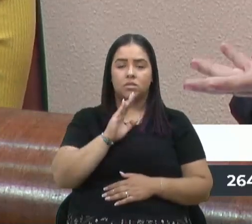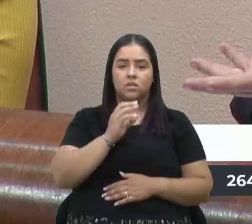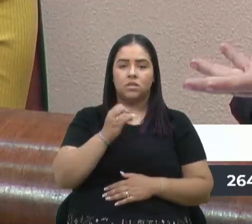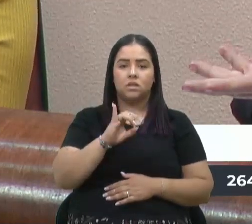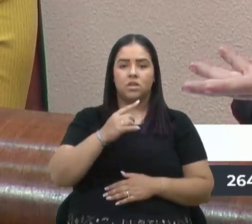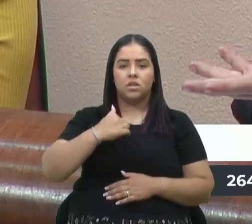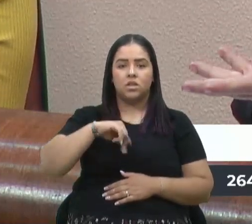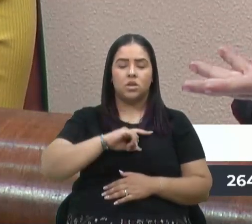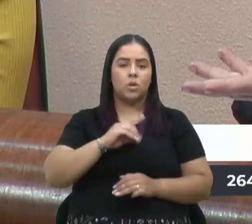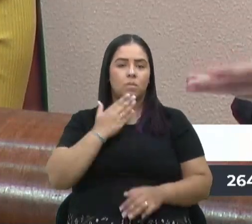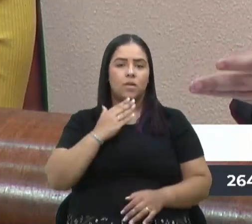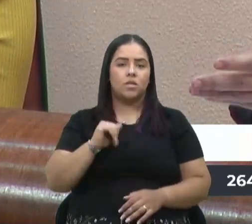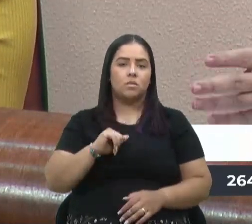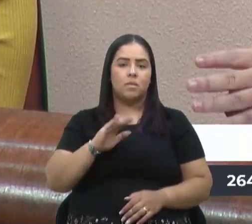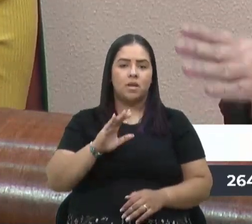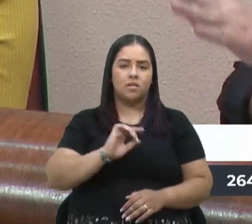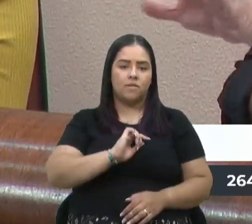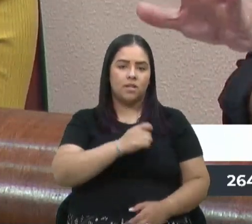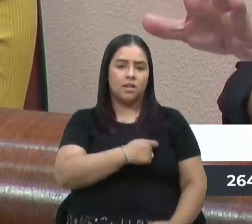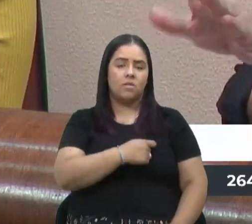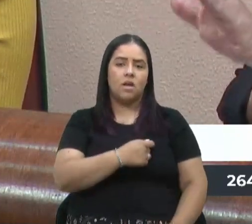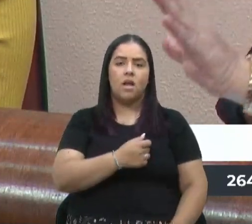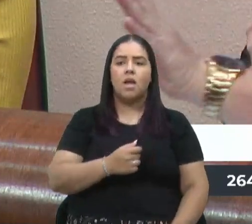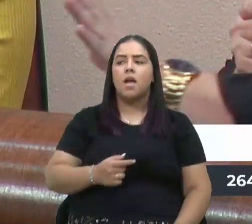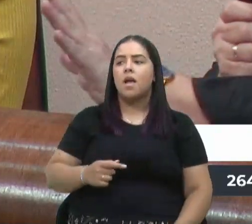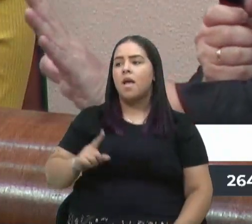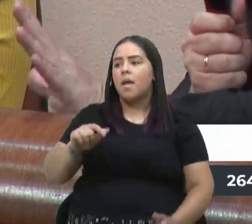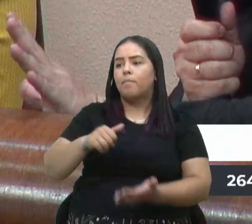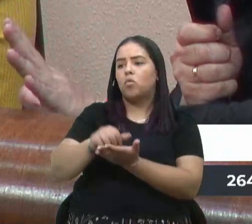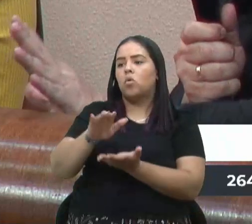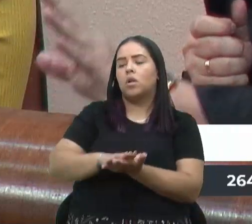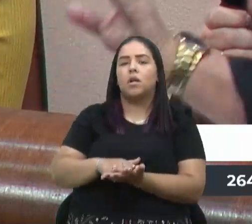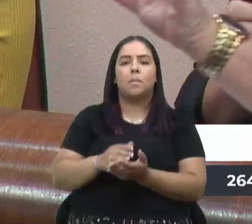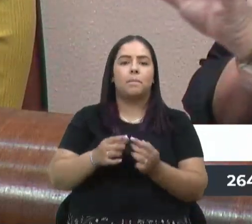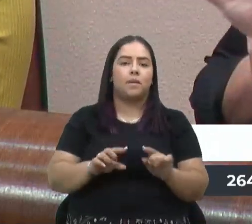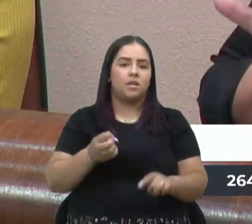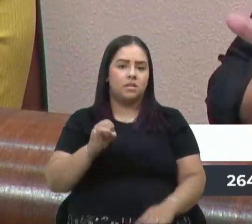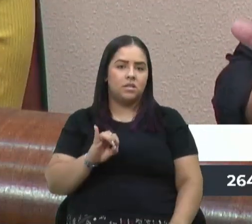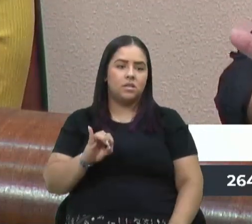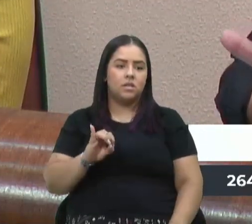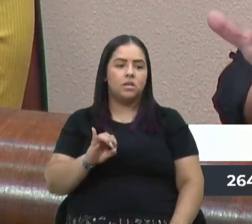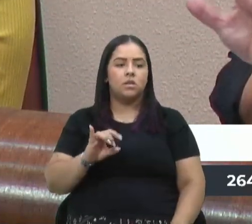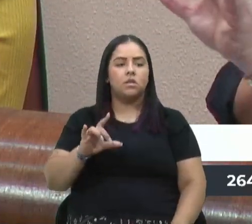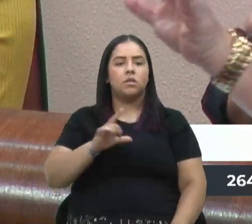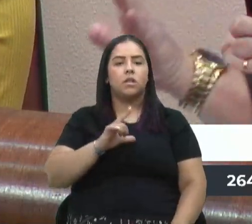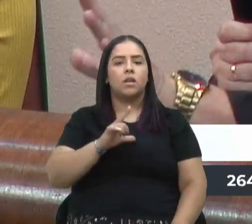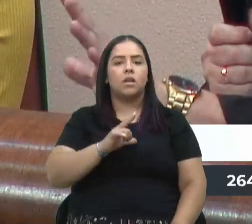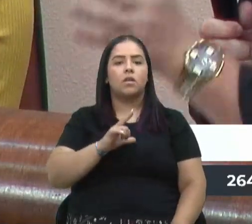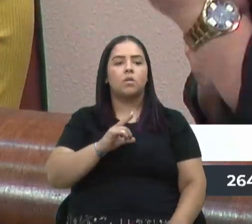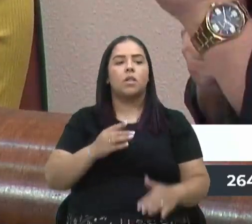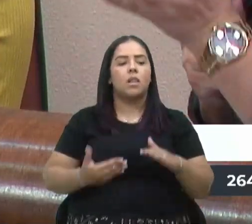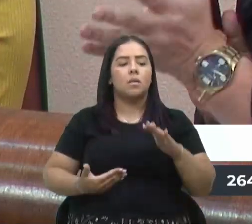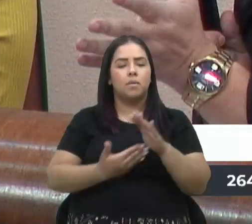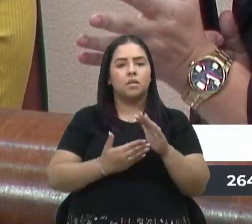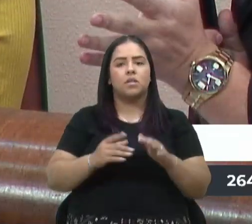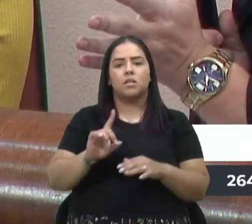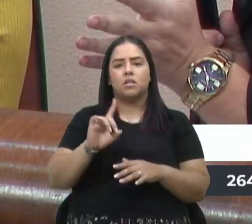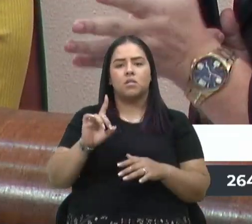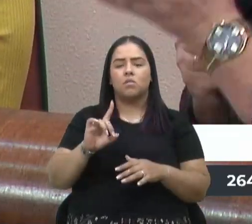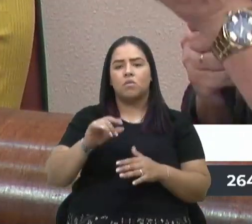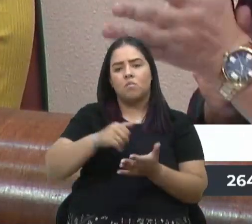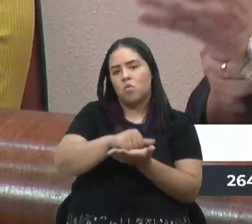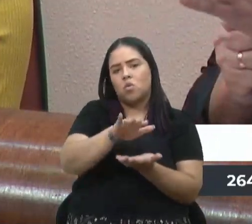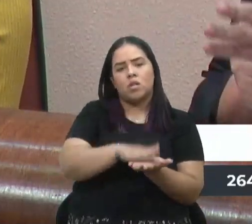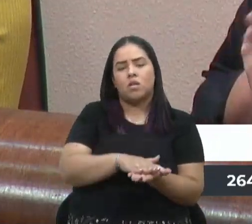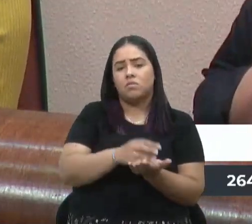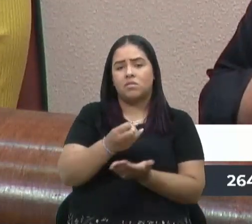pede um pouquinho de fiscalização, eles dizem, é para multar. Mas se tu está no teu limite certo, tu não vai ser multado.